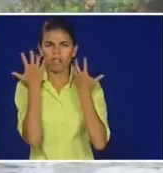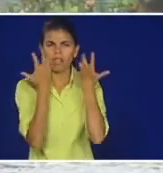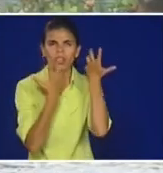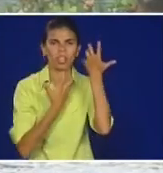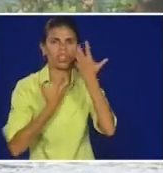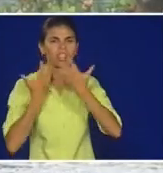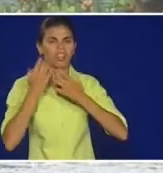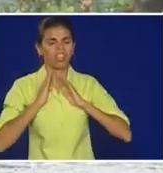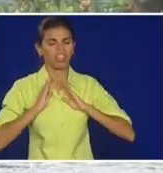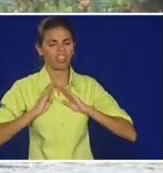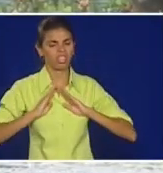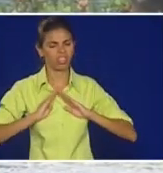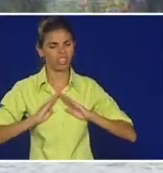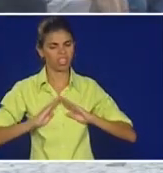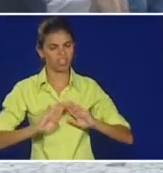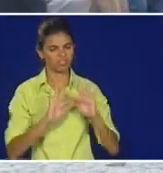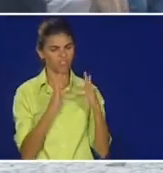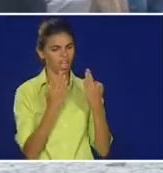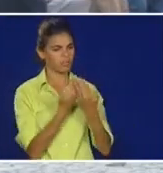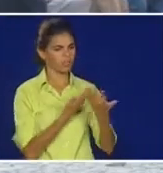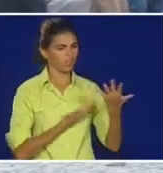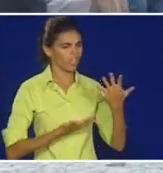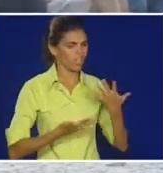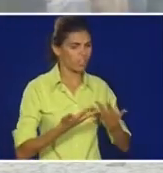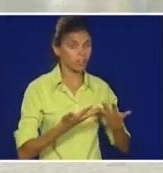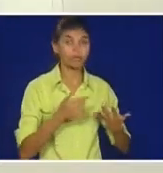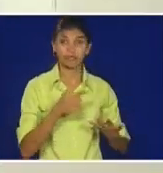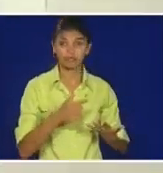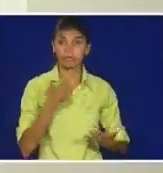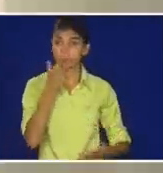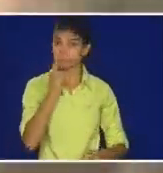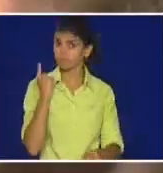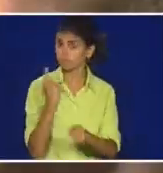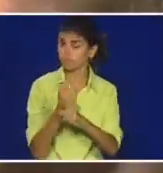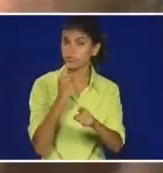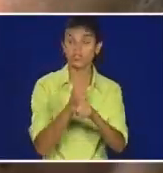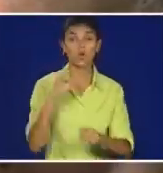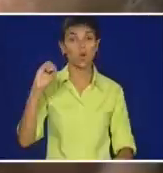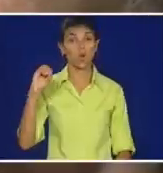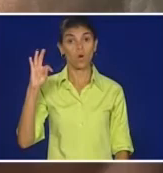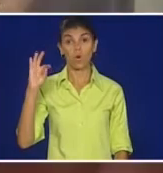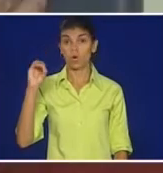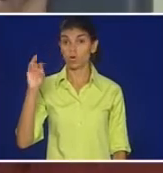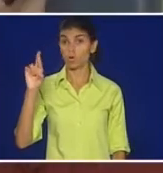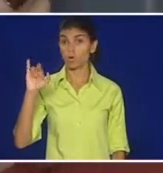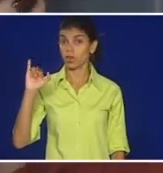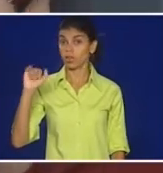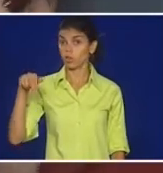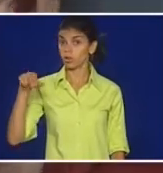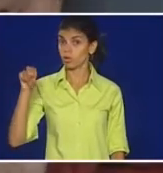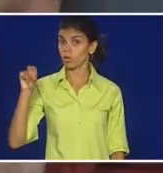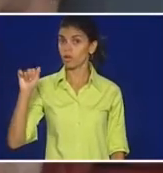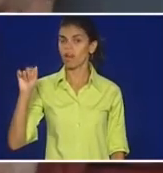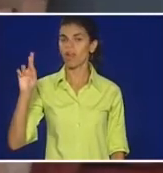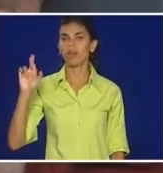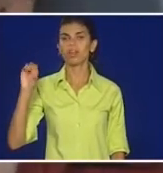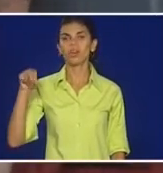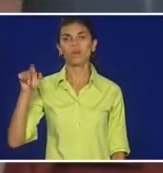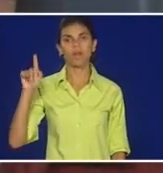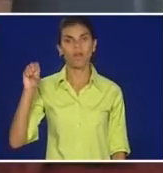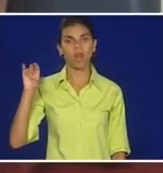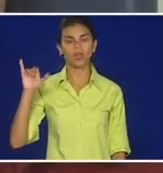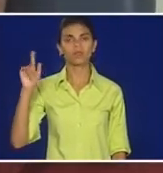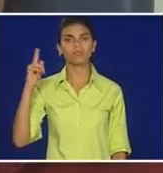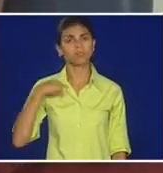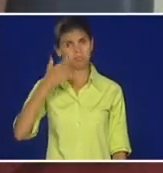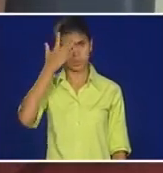sensorial e gera frustração e desagregação social. Após a realização do exame clínico otorrinolaringológico,